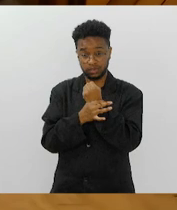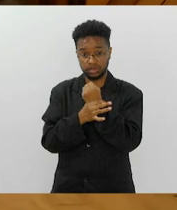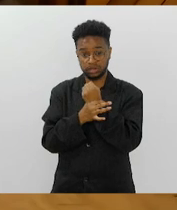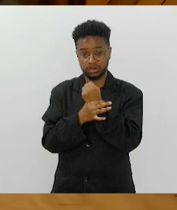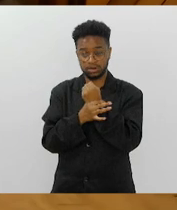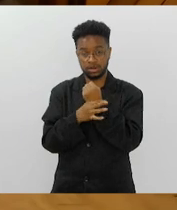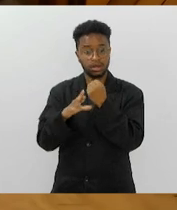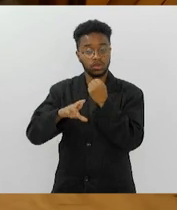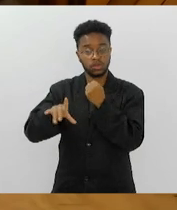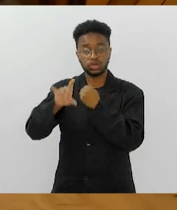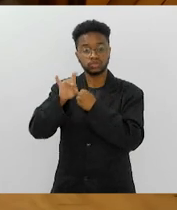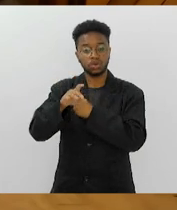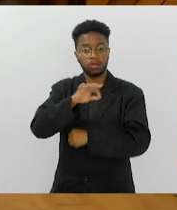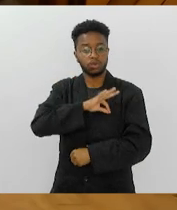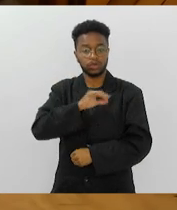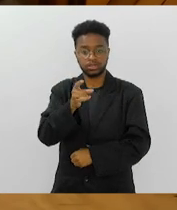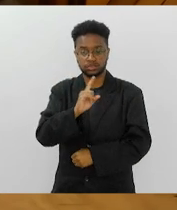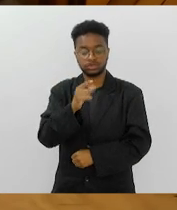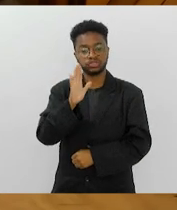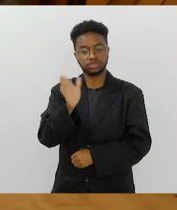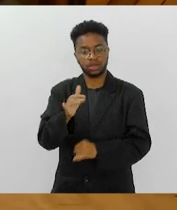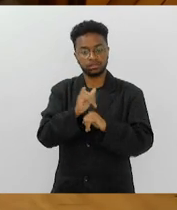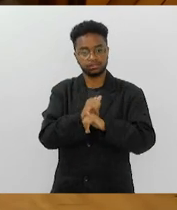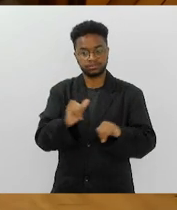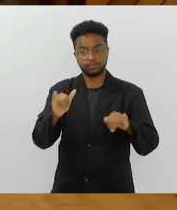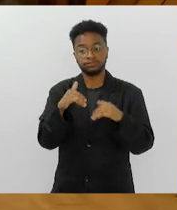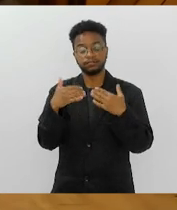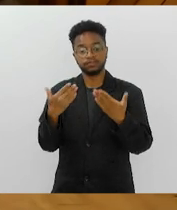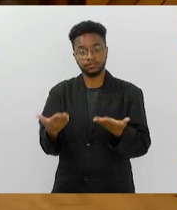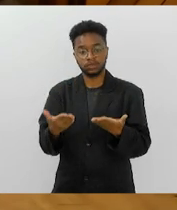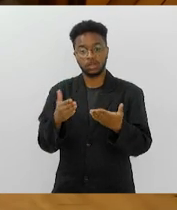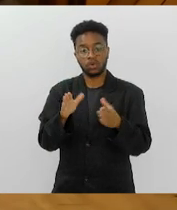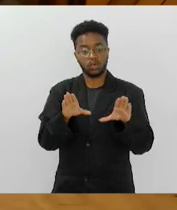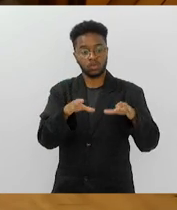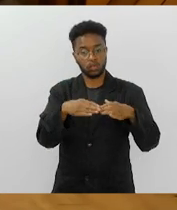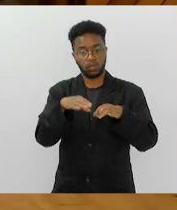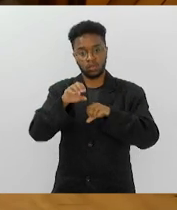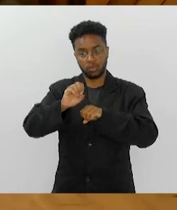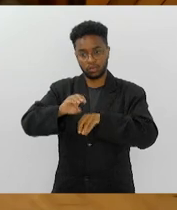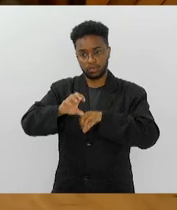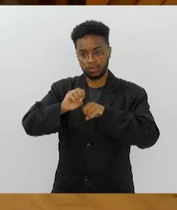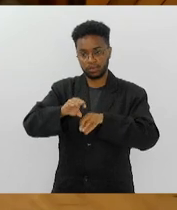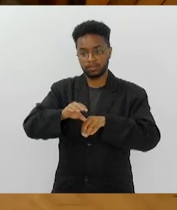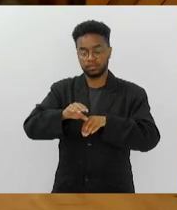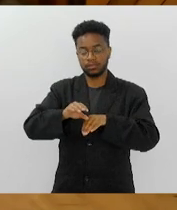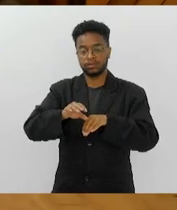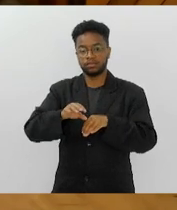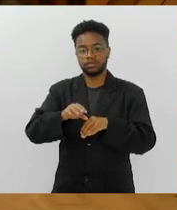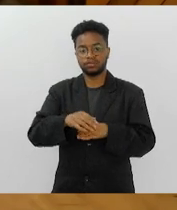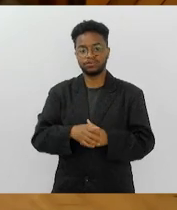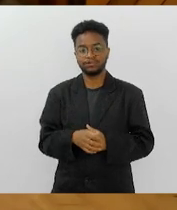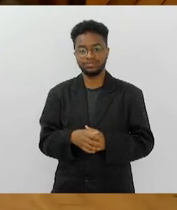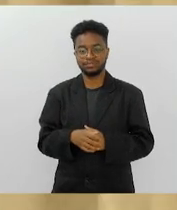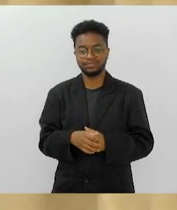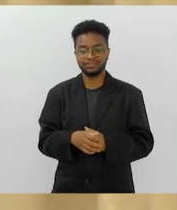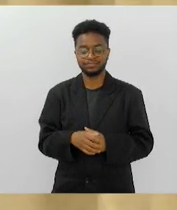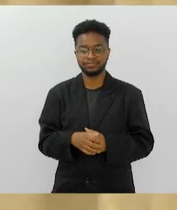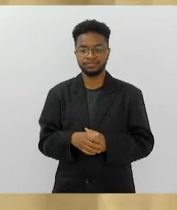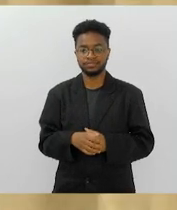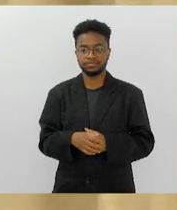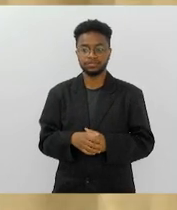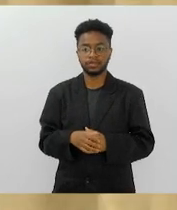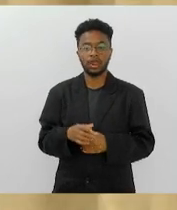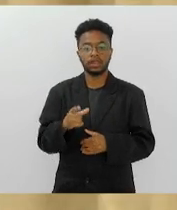polícia. Isso já foi dito aqui de manhã. Então, aos educadores que estão aqui conosco, e esse painel tem a finalidade de